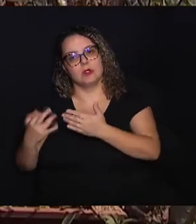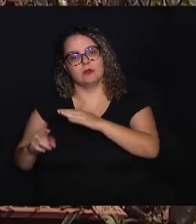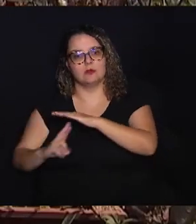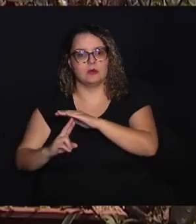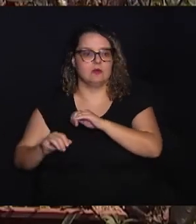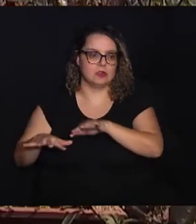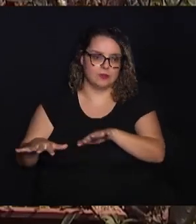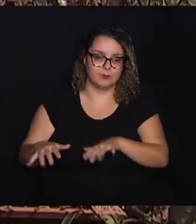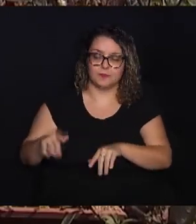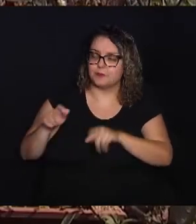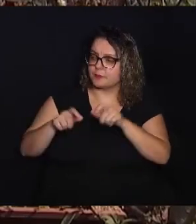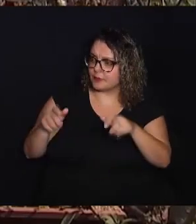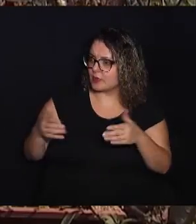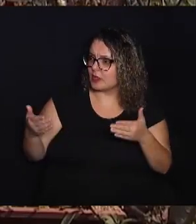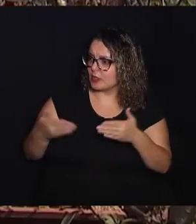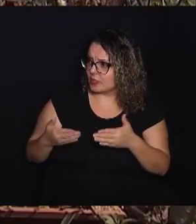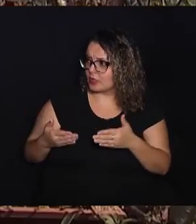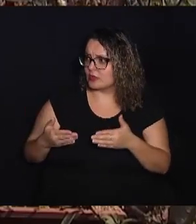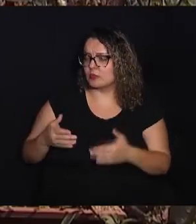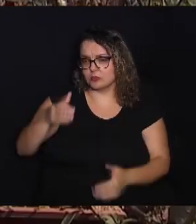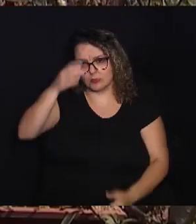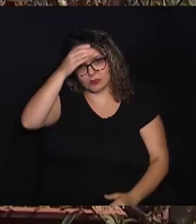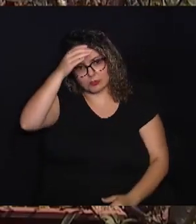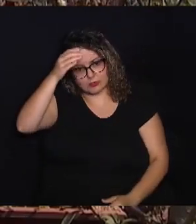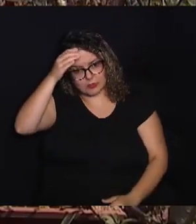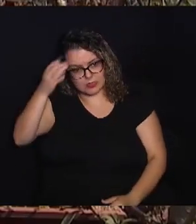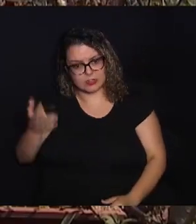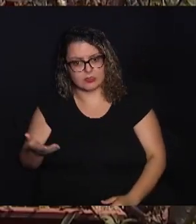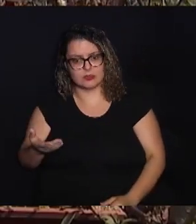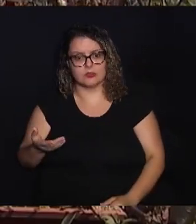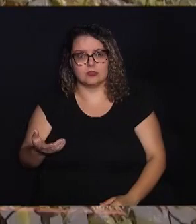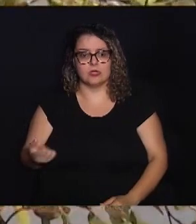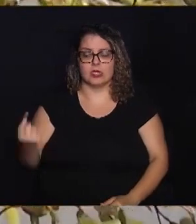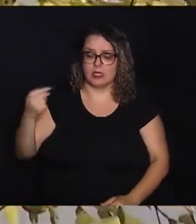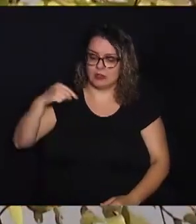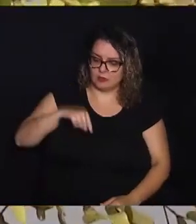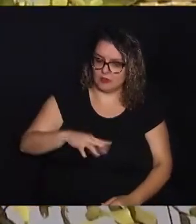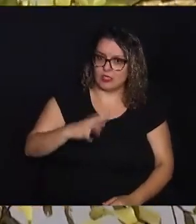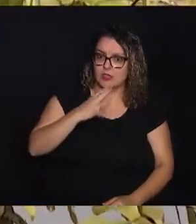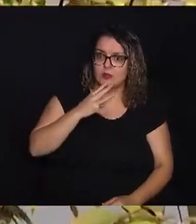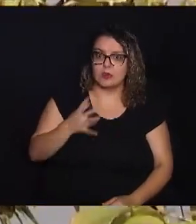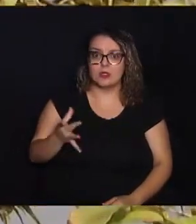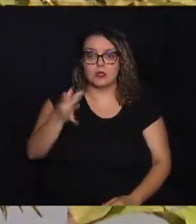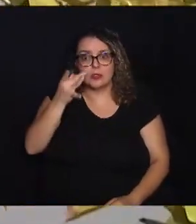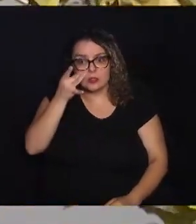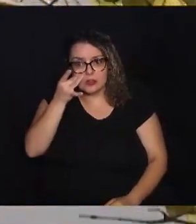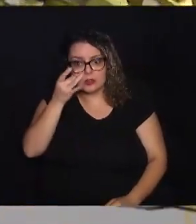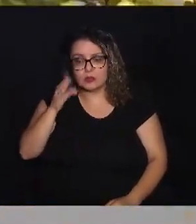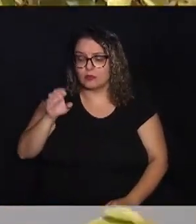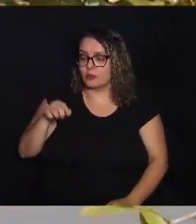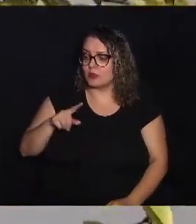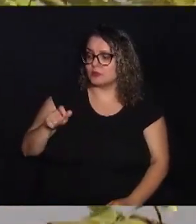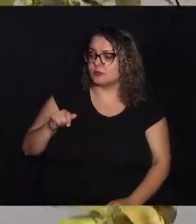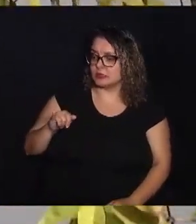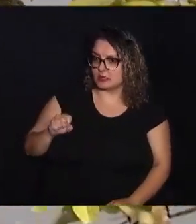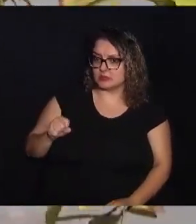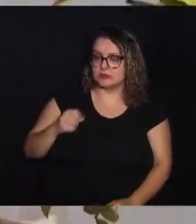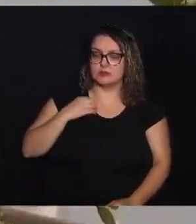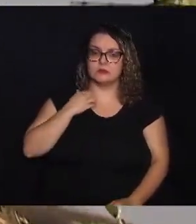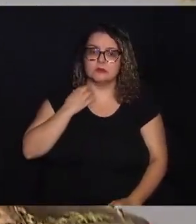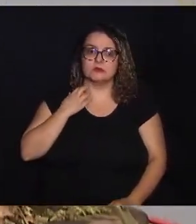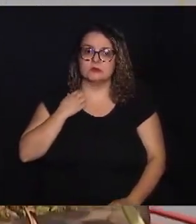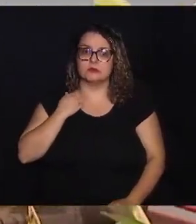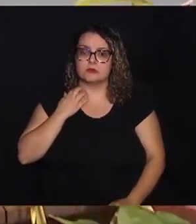a pessoa hoje, o seu cliente, ele vem conhecer pessoalmente os bonsais ou ele, por